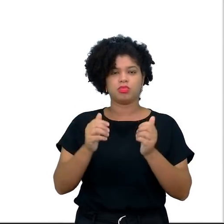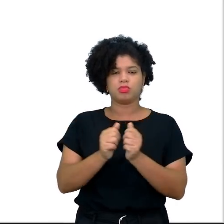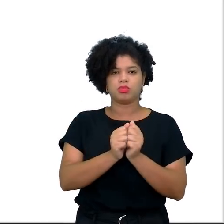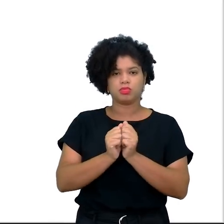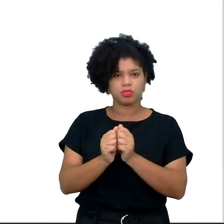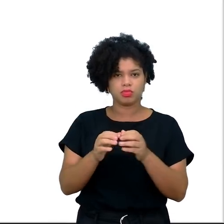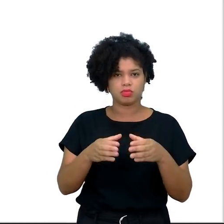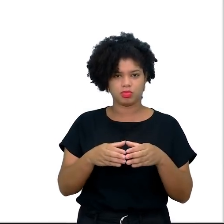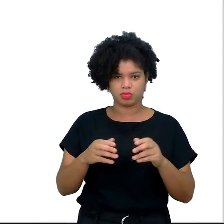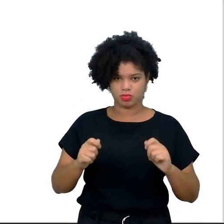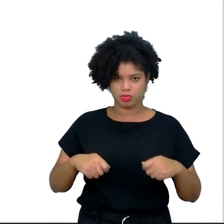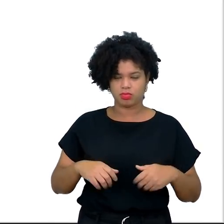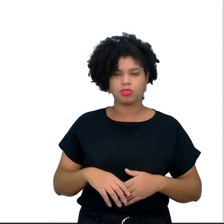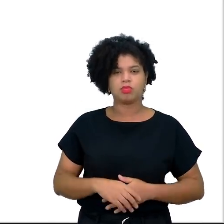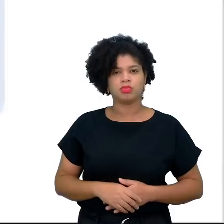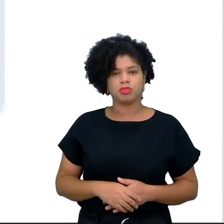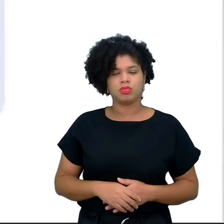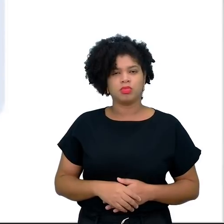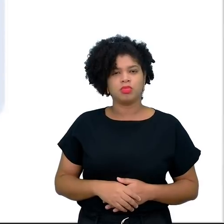turma.